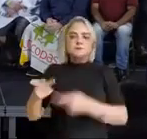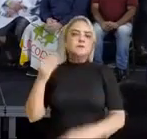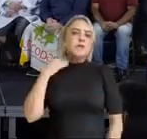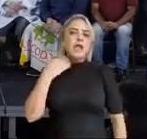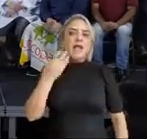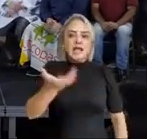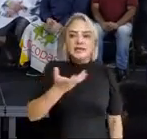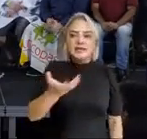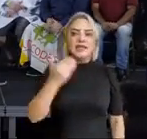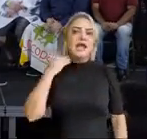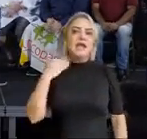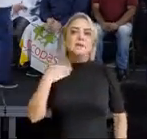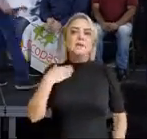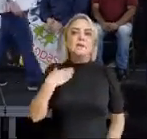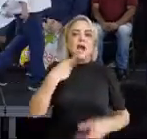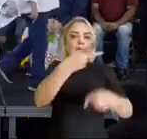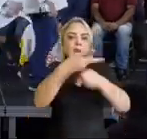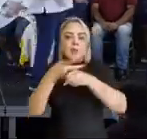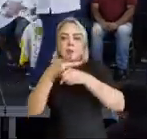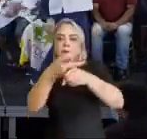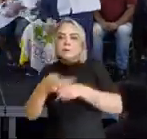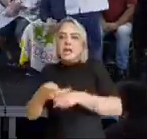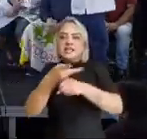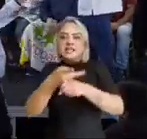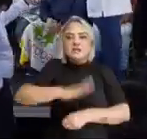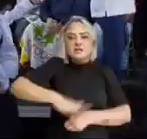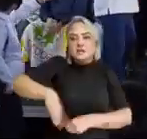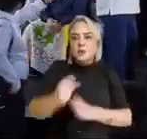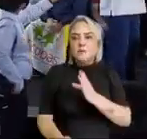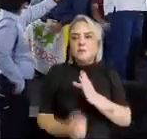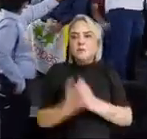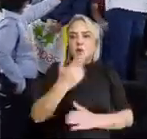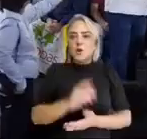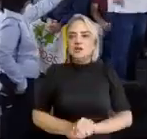para emprestar dinheiro para o setor produtivo e vamos punir